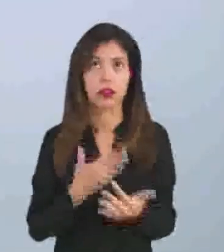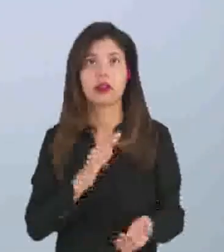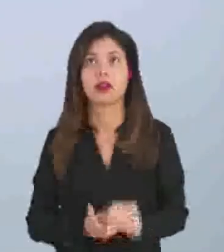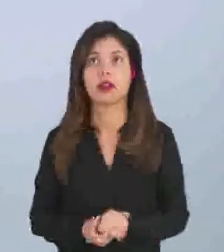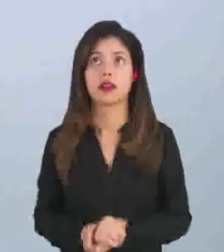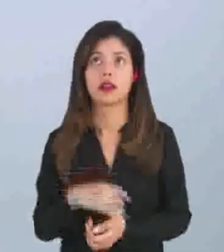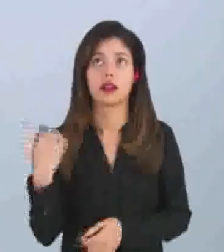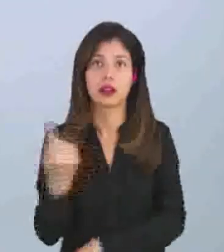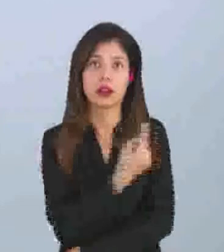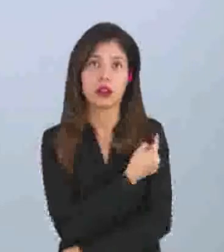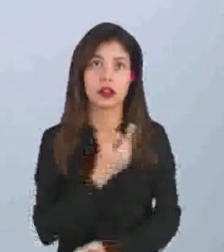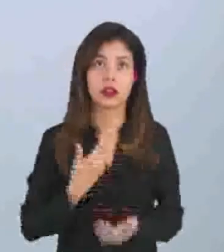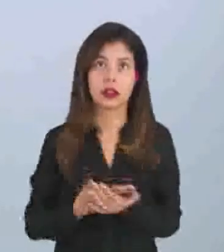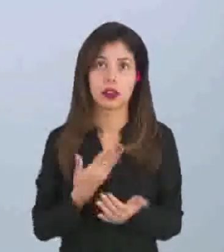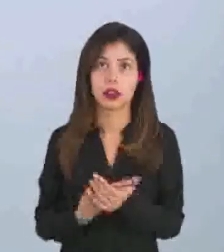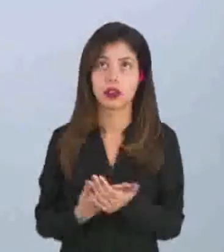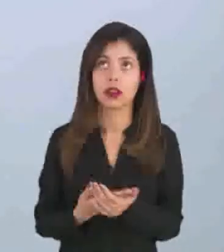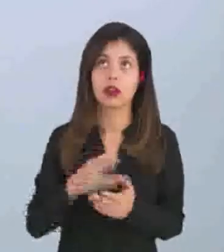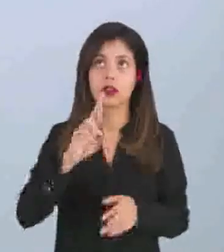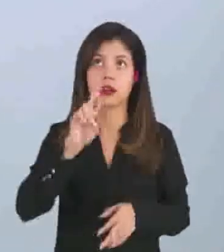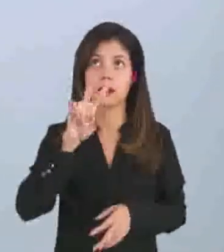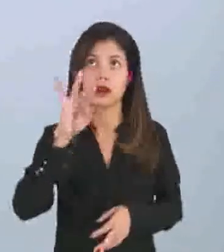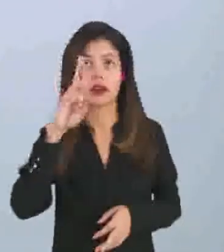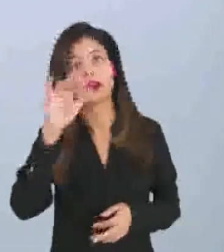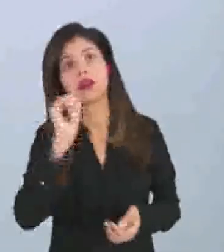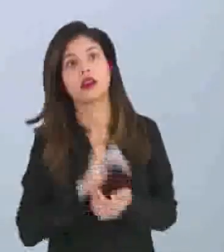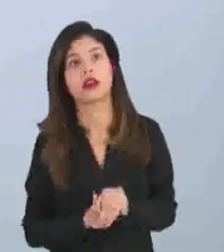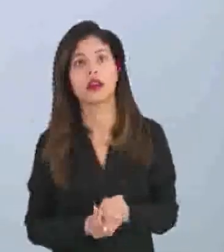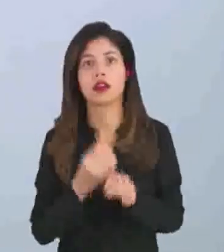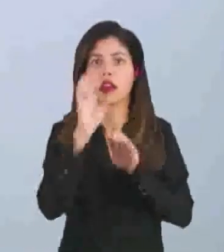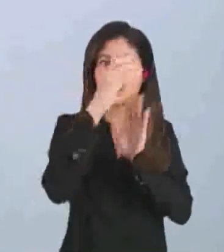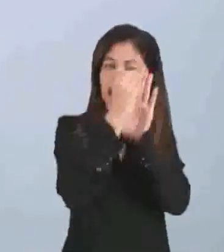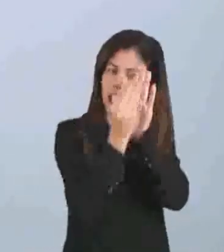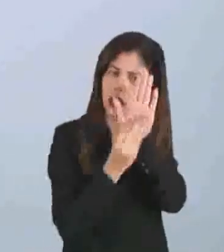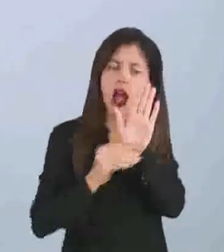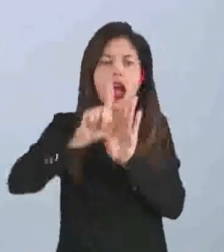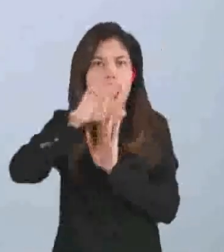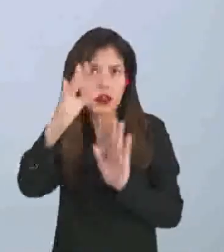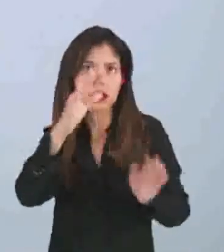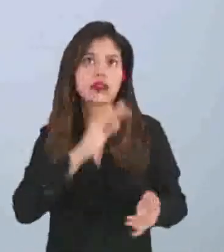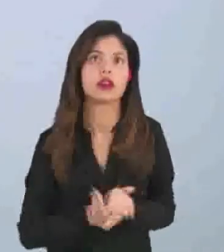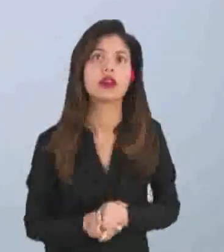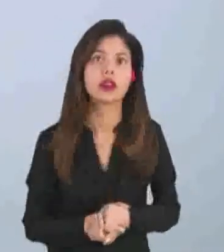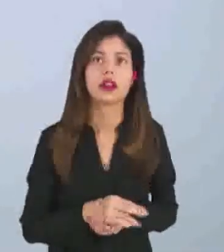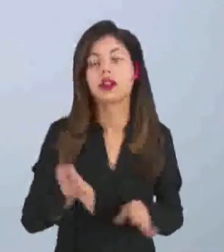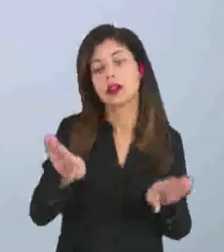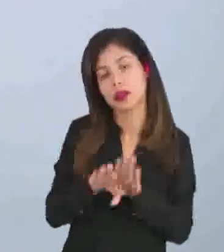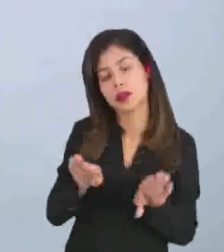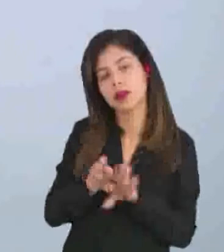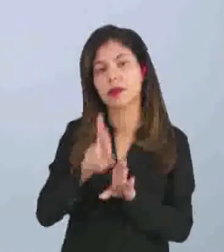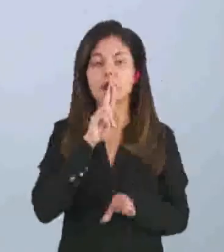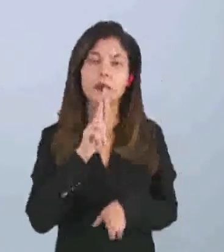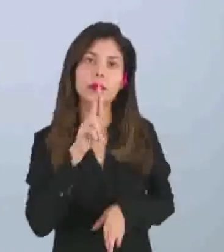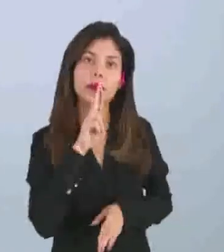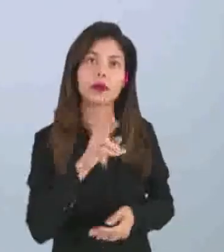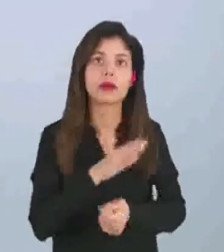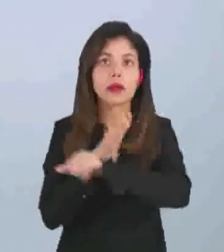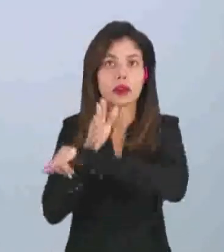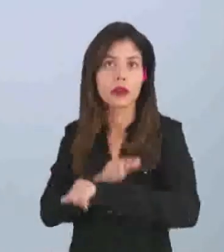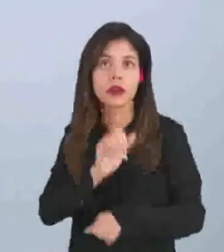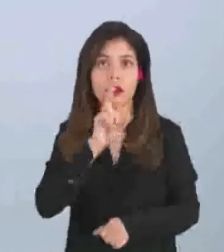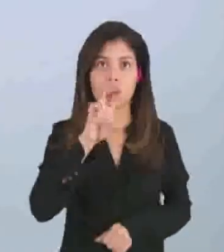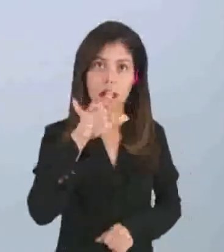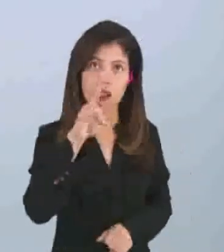aqui. Em nossa aula, nós estudamos aí sobre as variáveis estatísticas, né, suas classificações e também sobre o cálculo de